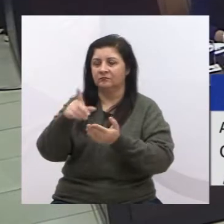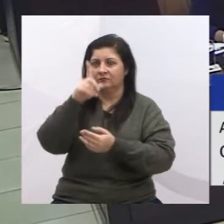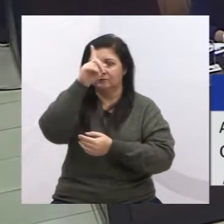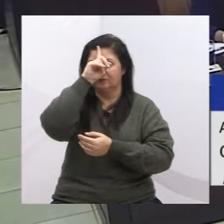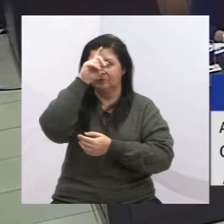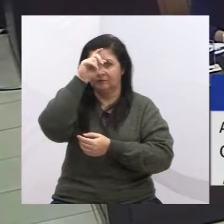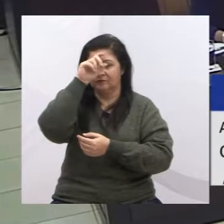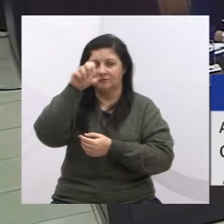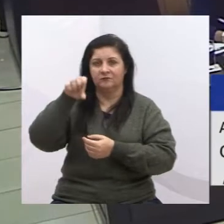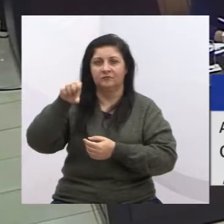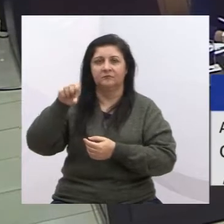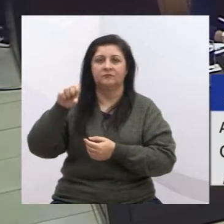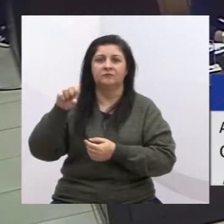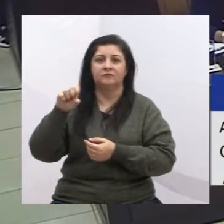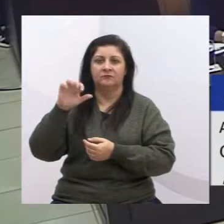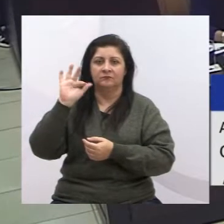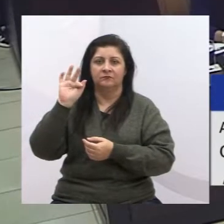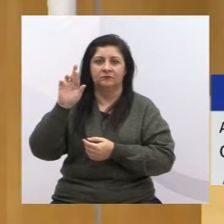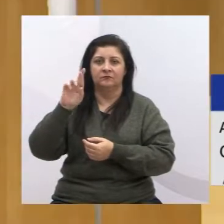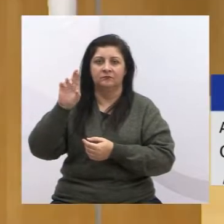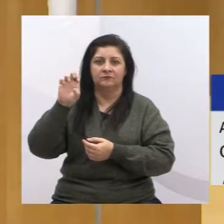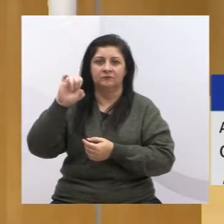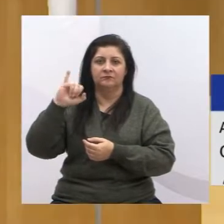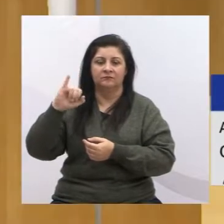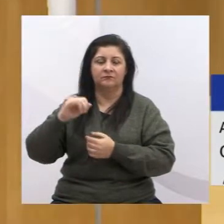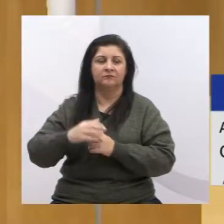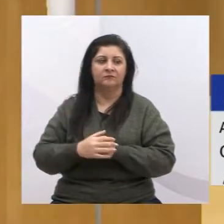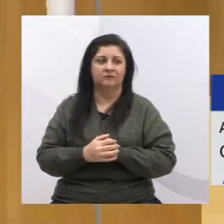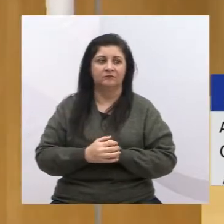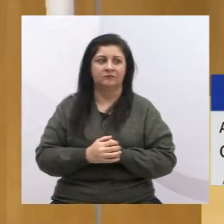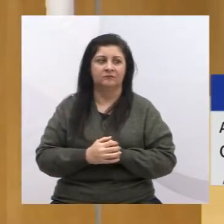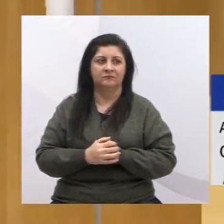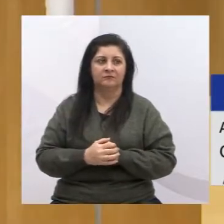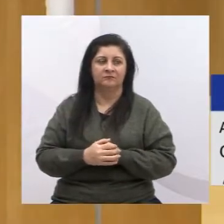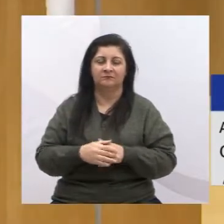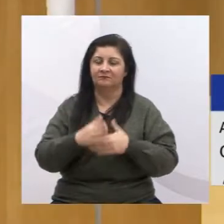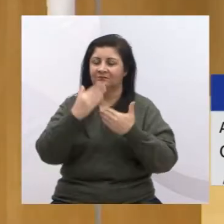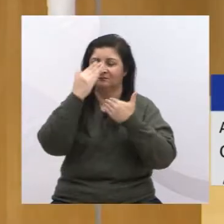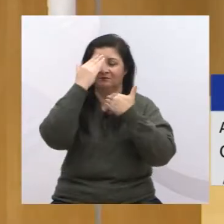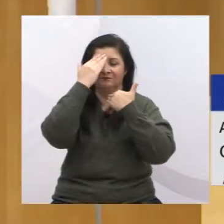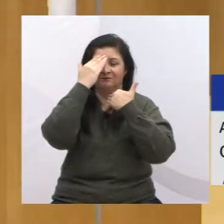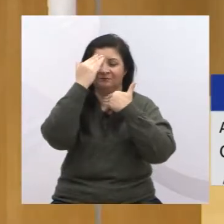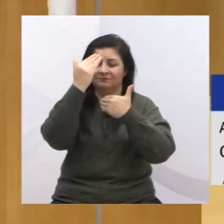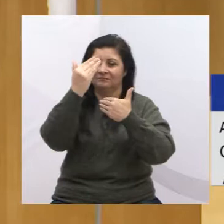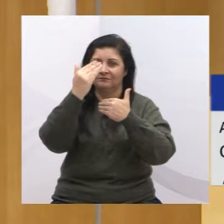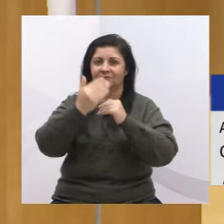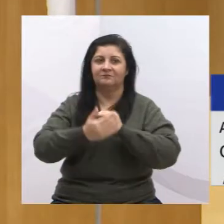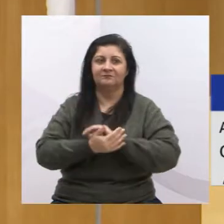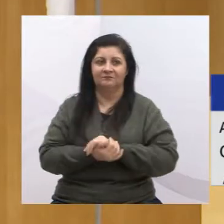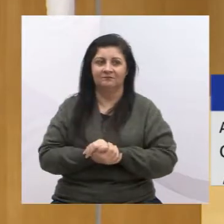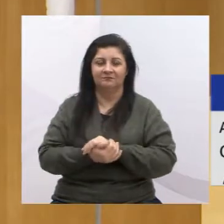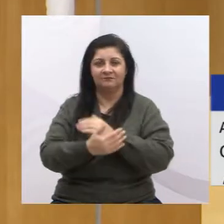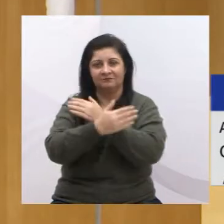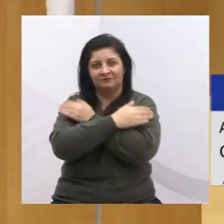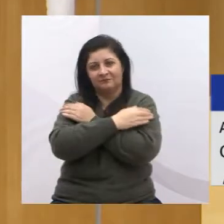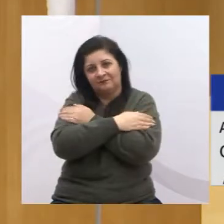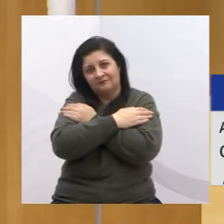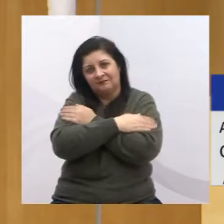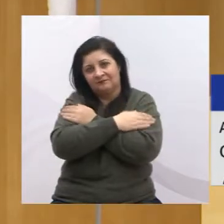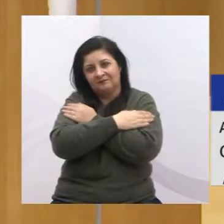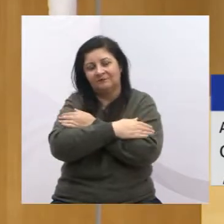Ele trata lá no setor de oncologia do hospital e é muito grato pelo tratamento que recebe. Um abraço, viu, seu